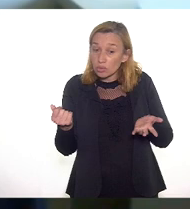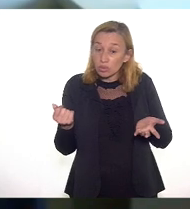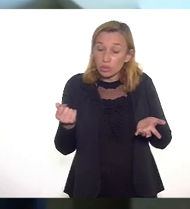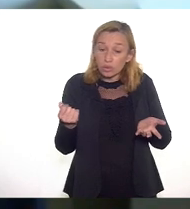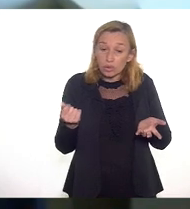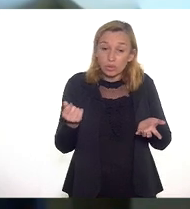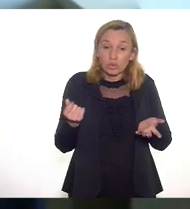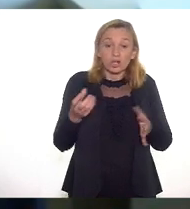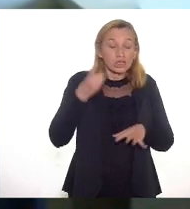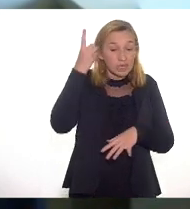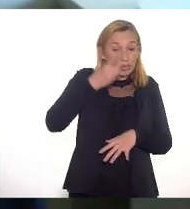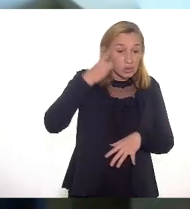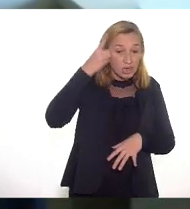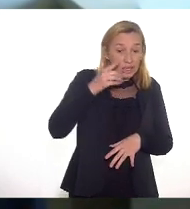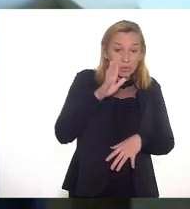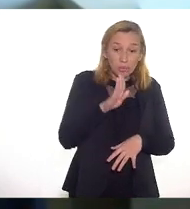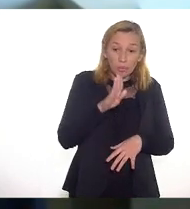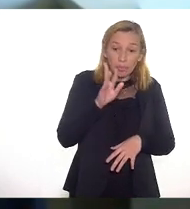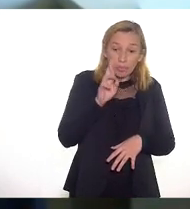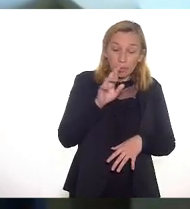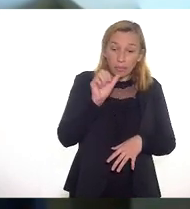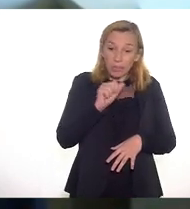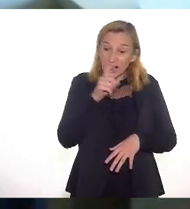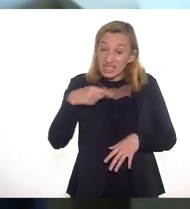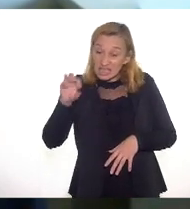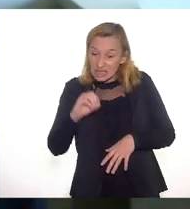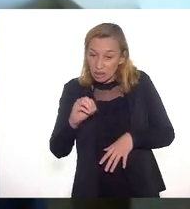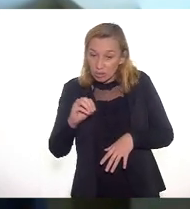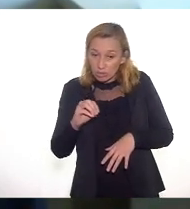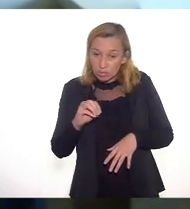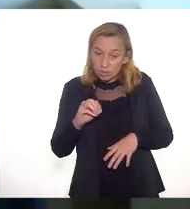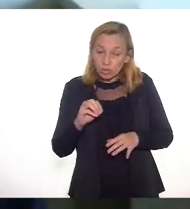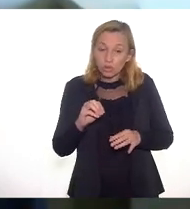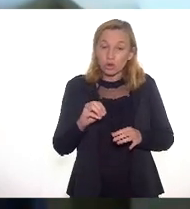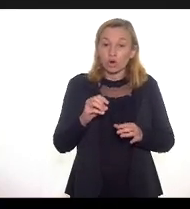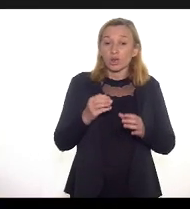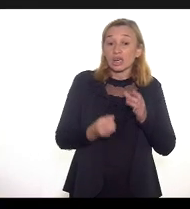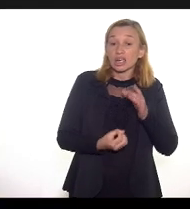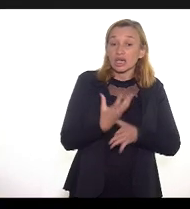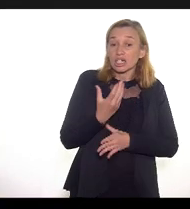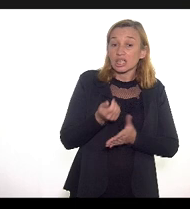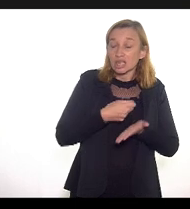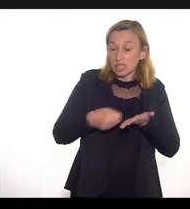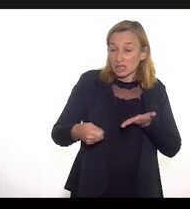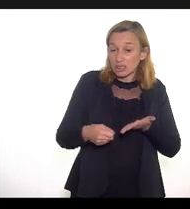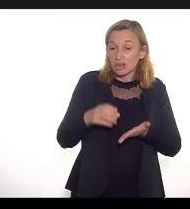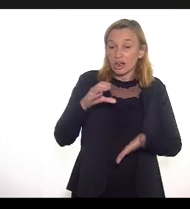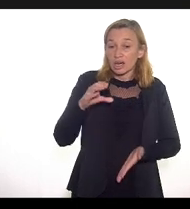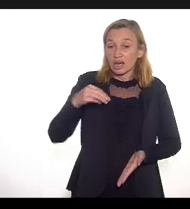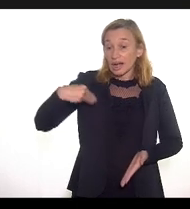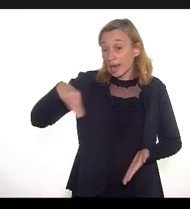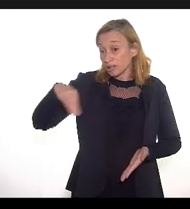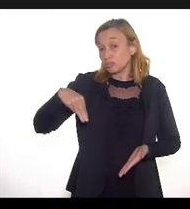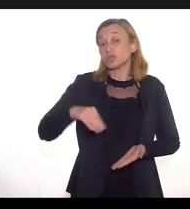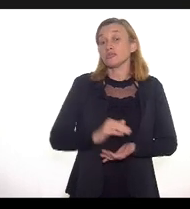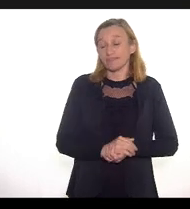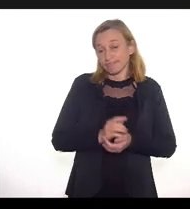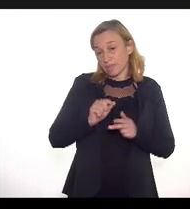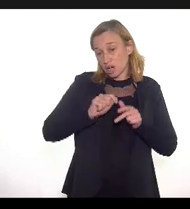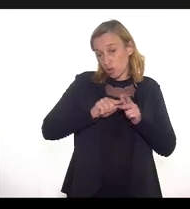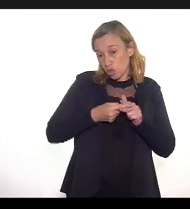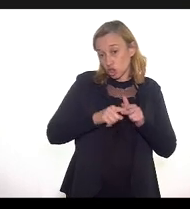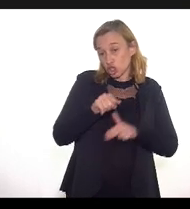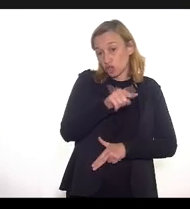o deputado Brazão. O autor é o deputado Carlos Mink. É só fazer essa correção, pedir à mesa para corrigir, por